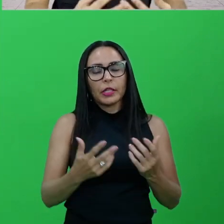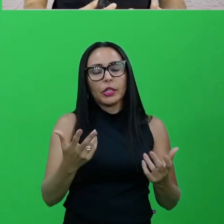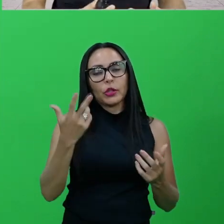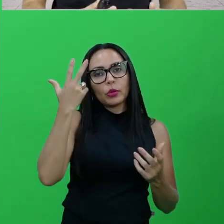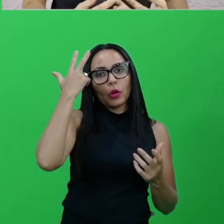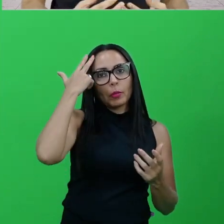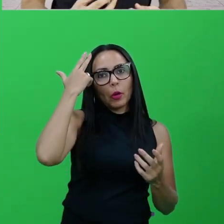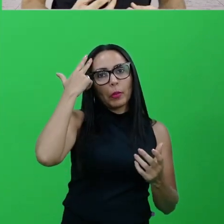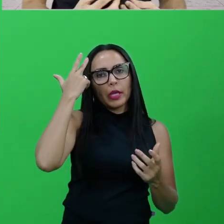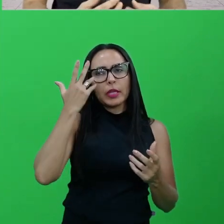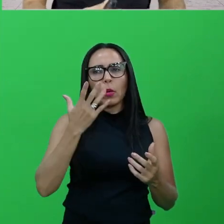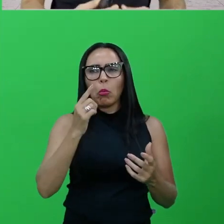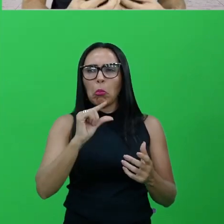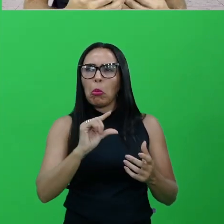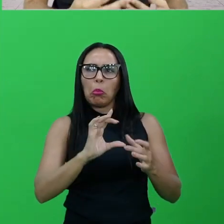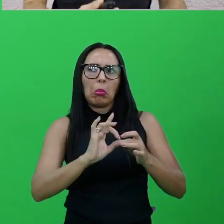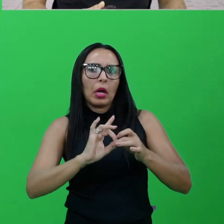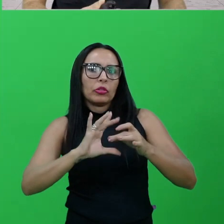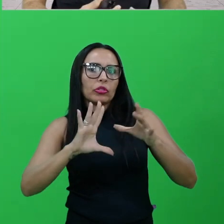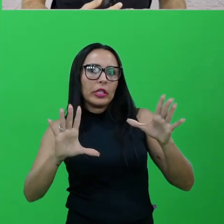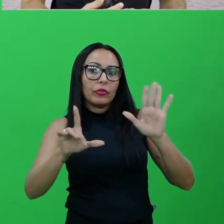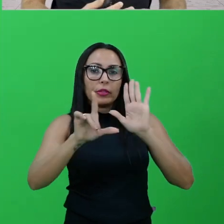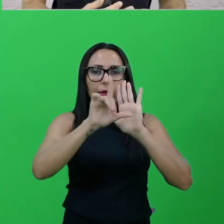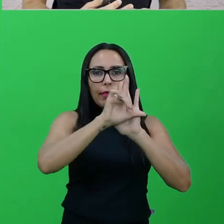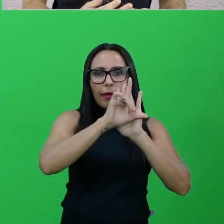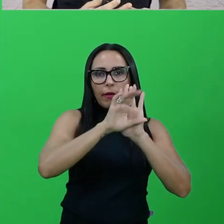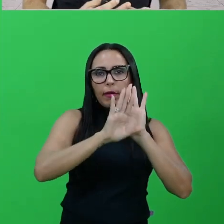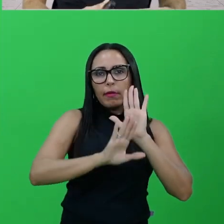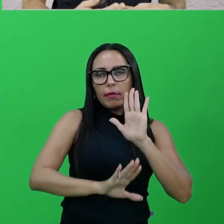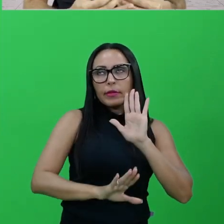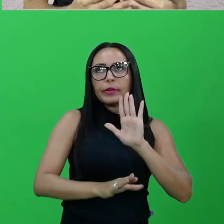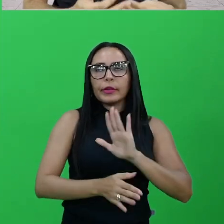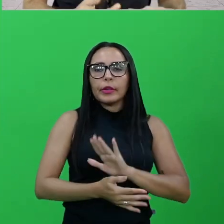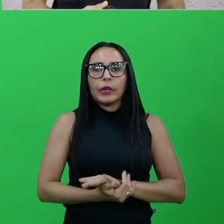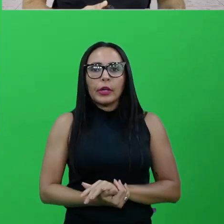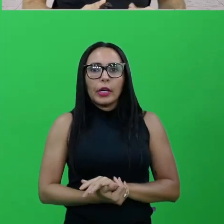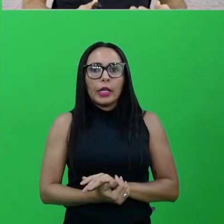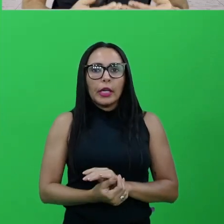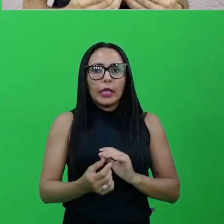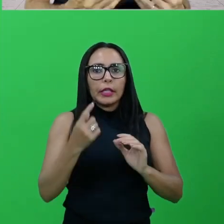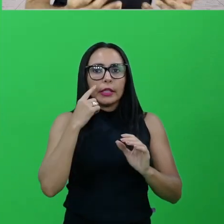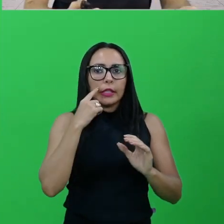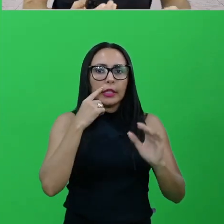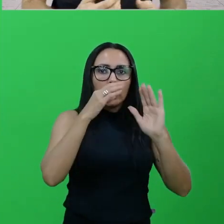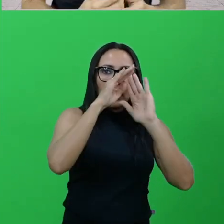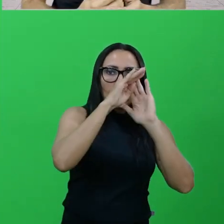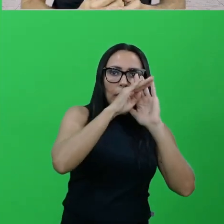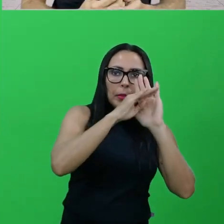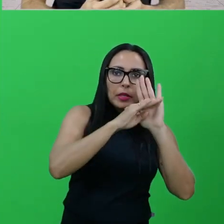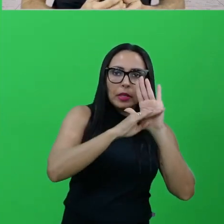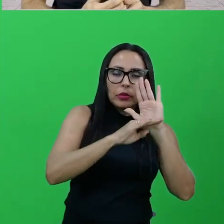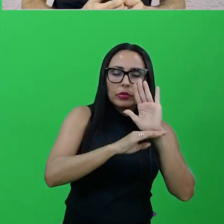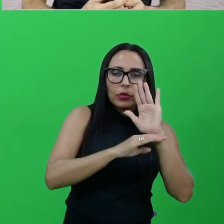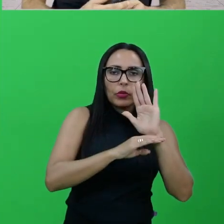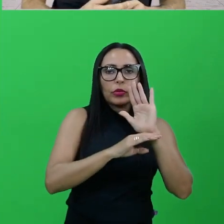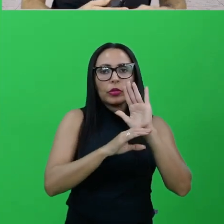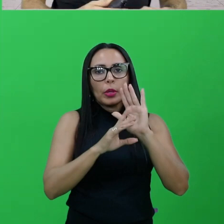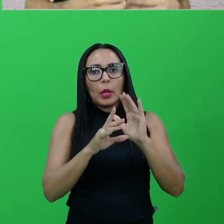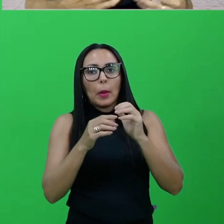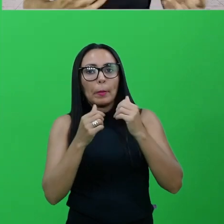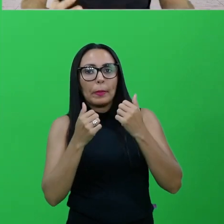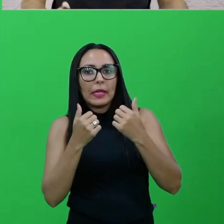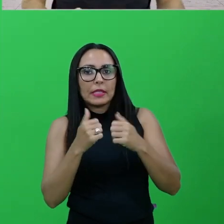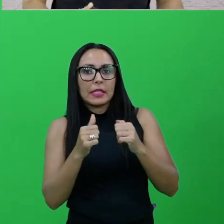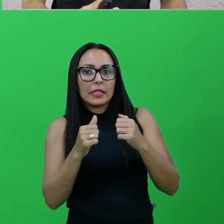mais livre, né, de legislações ou de regulamentações, né, embora, claro, precise estar